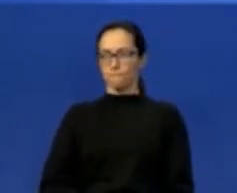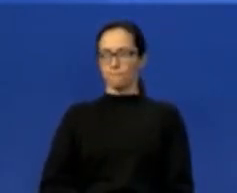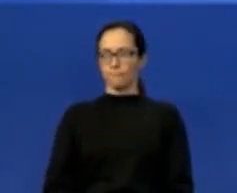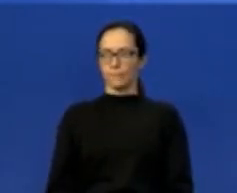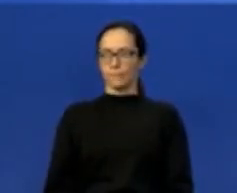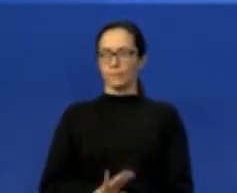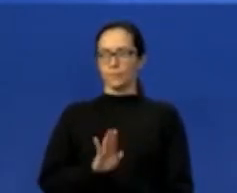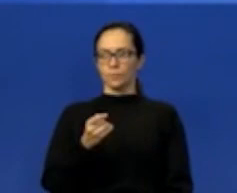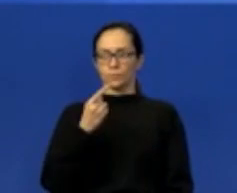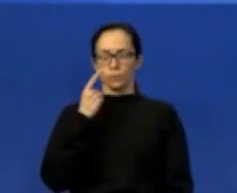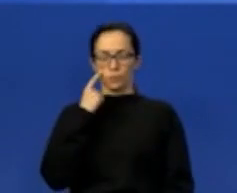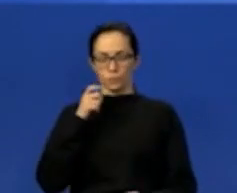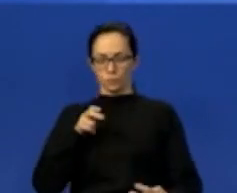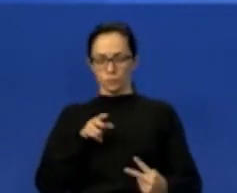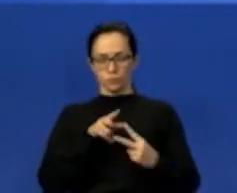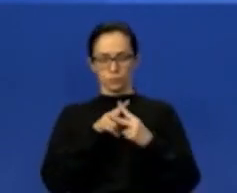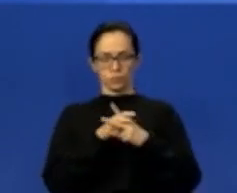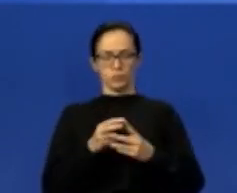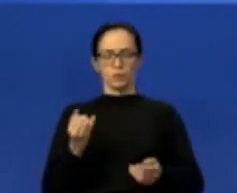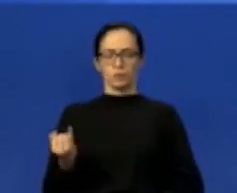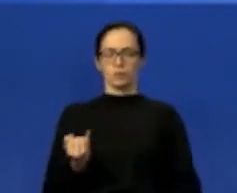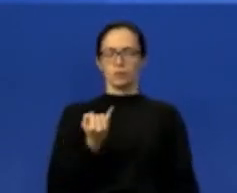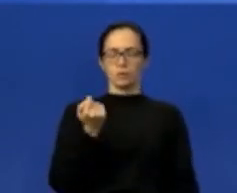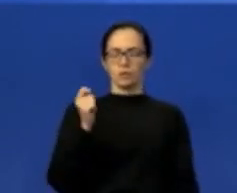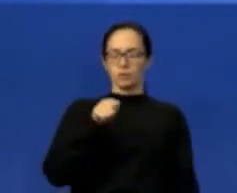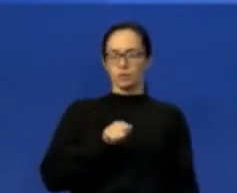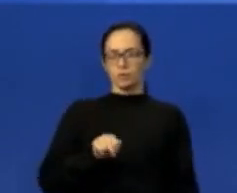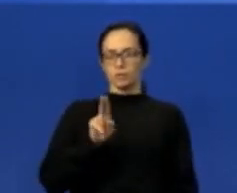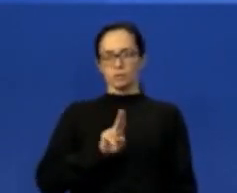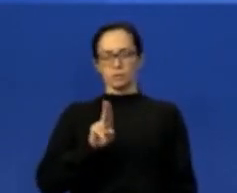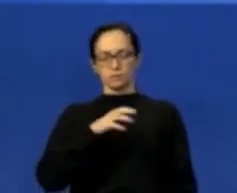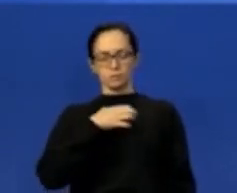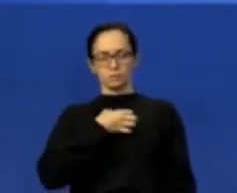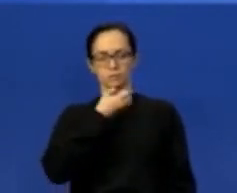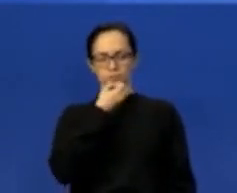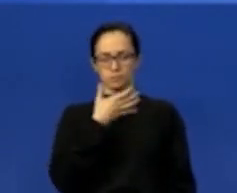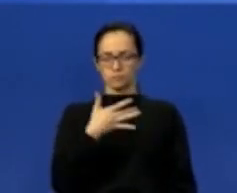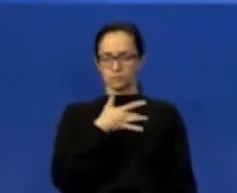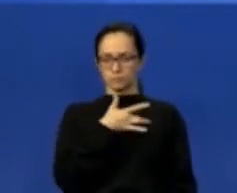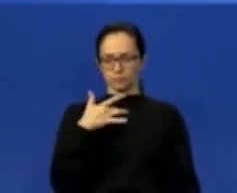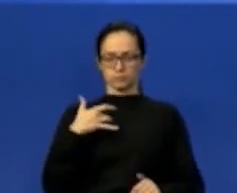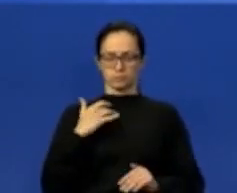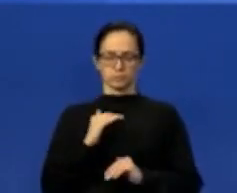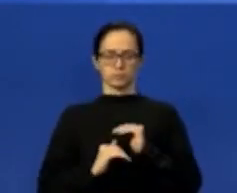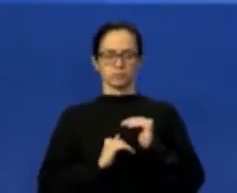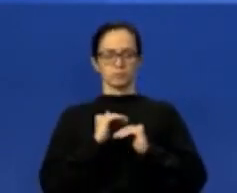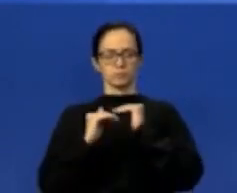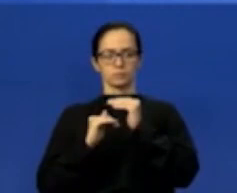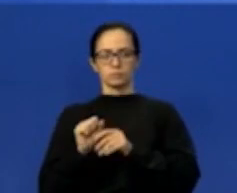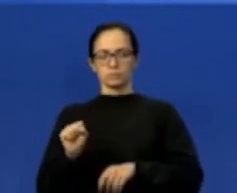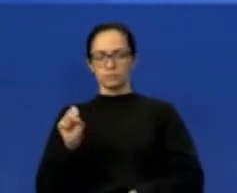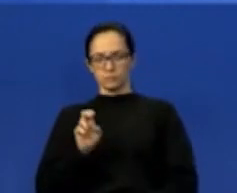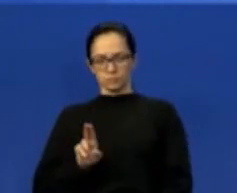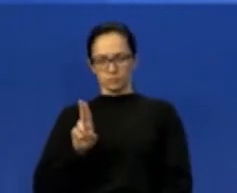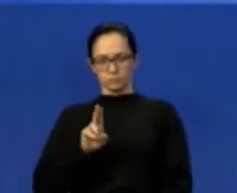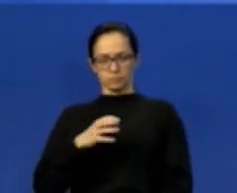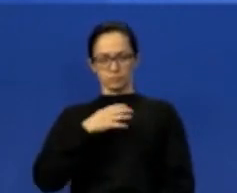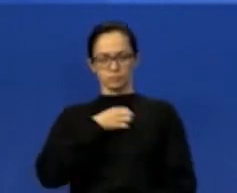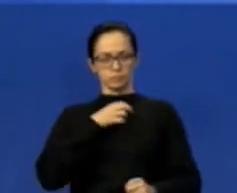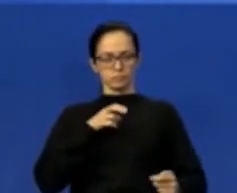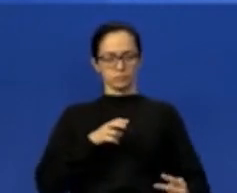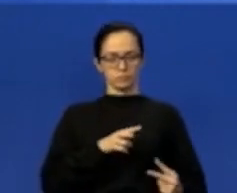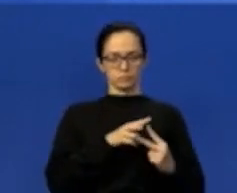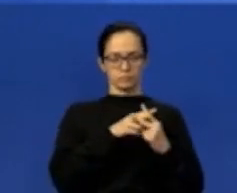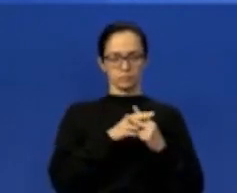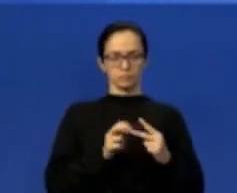participativo, as lutas são importantes instrumentos de promoção à saúde. E nós temos aí as lutas em dois campos